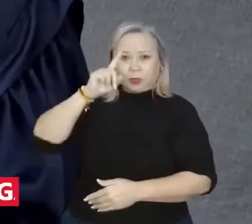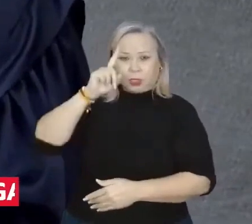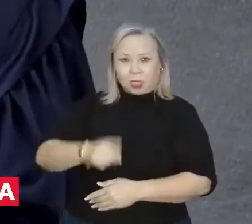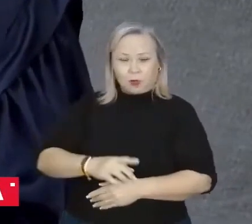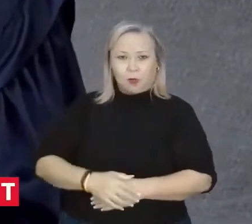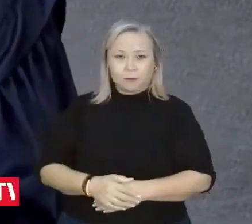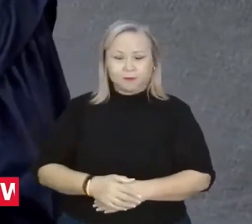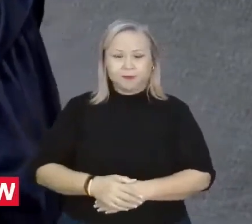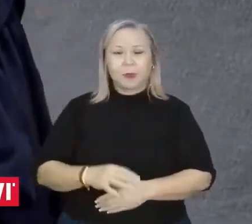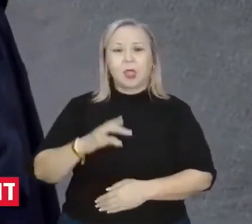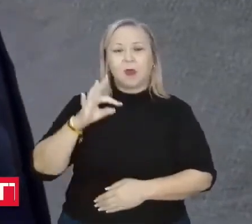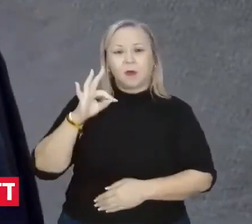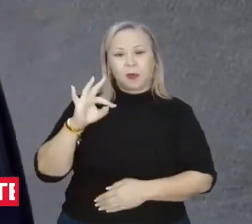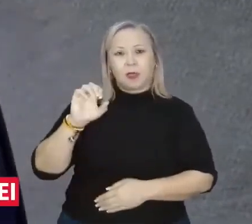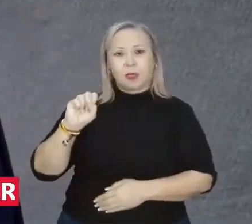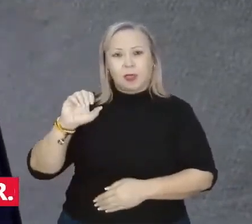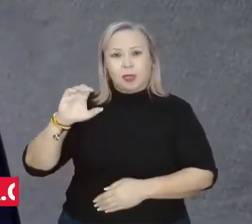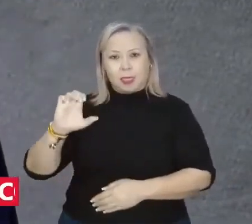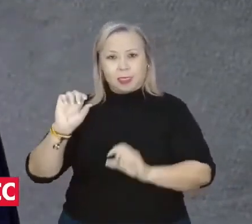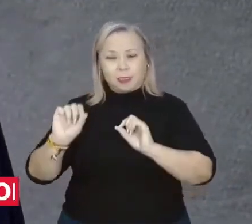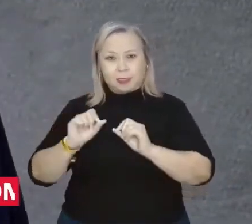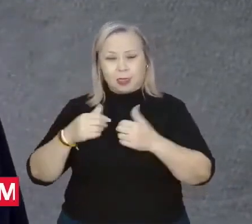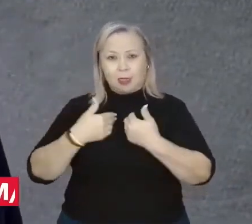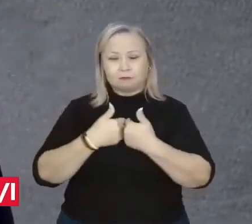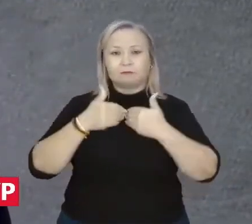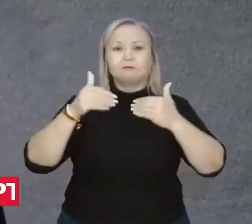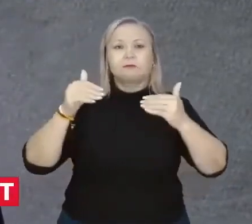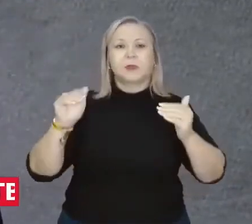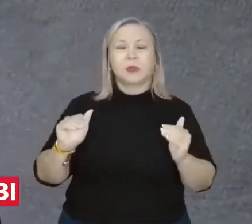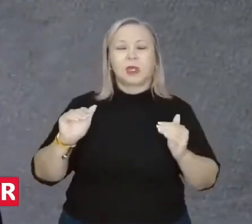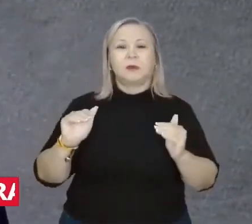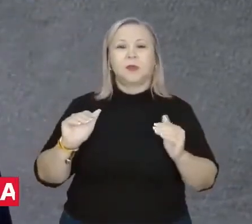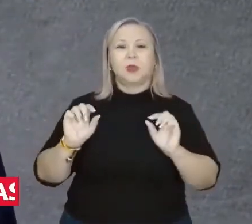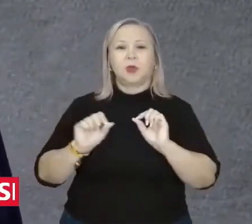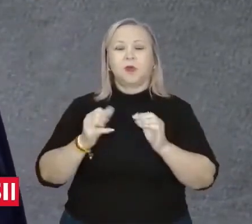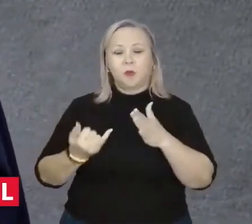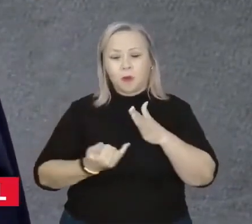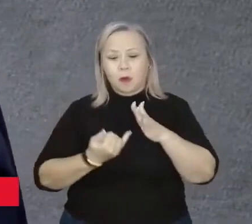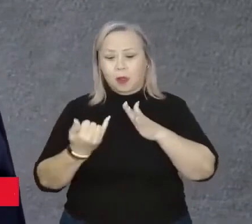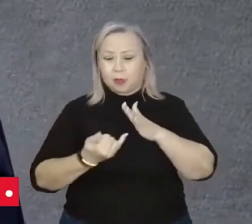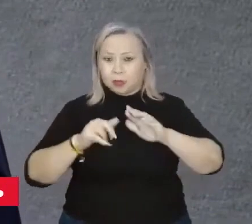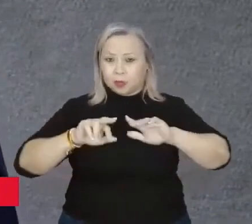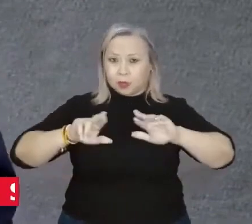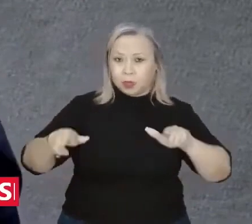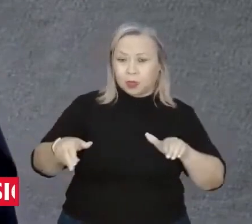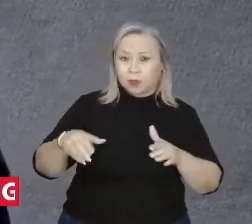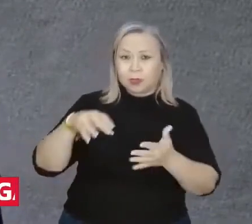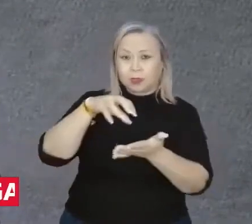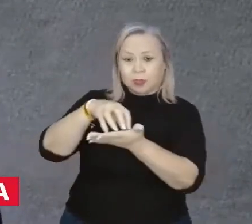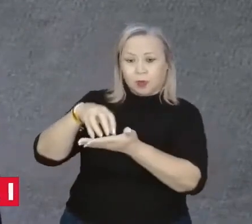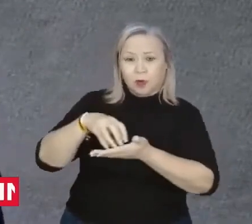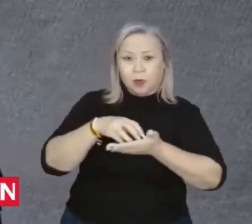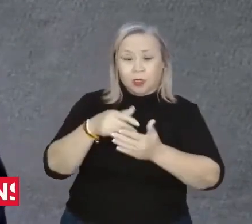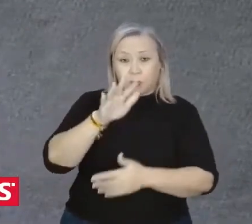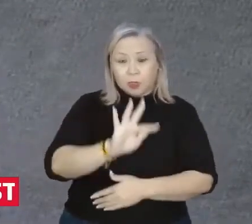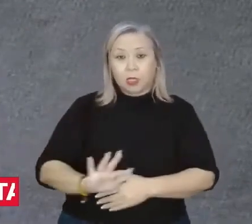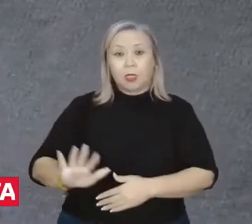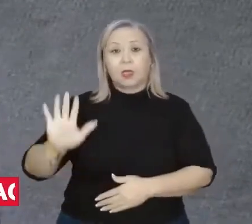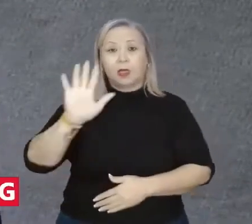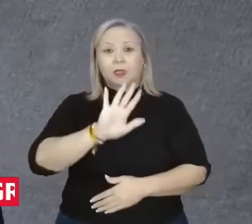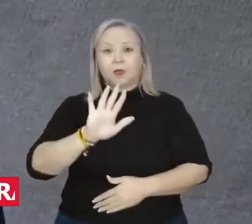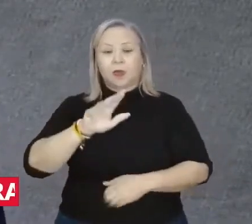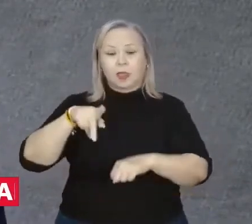Superior Eleitoral abriu suas portas para instituições e organizações nacionais